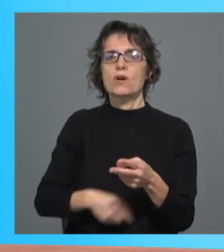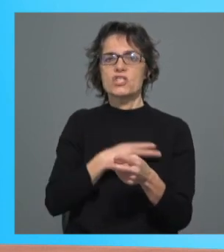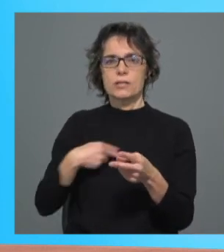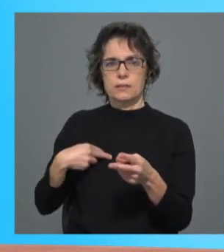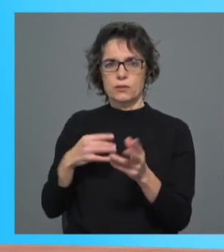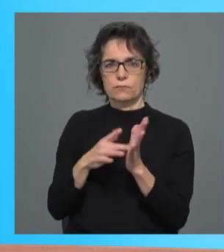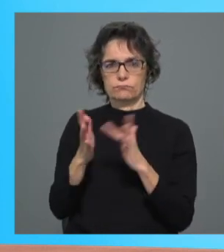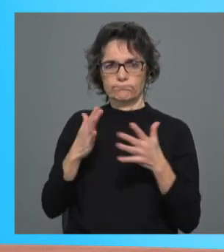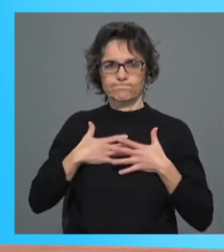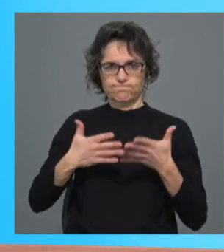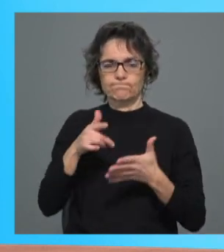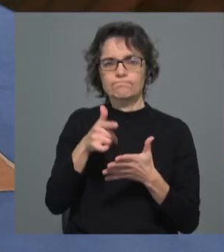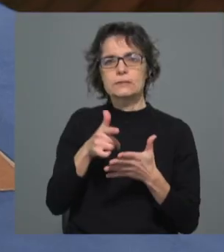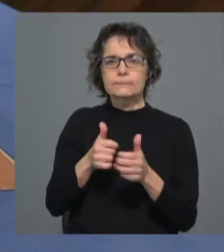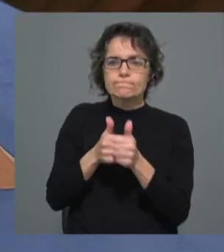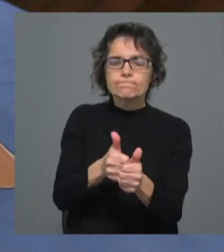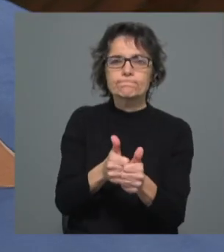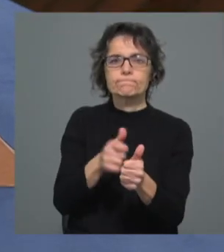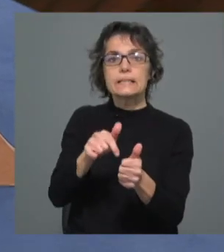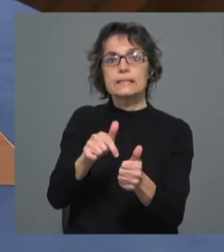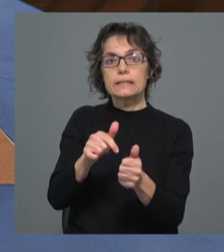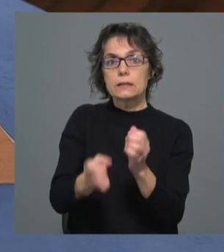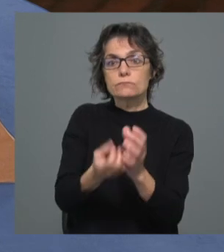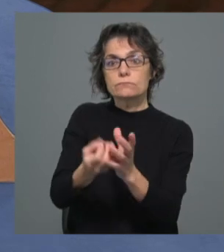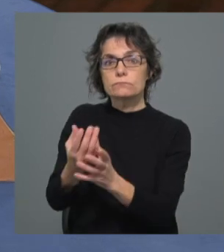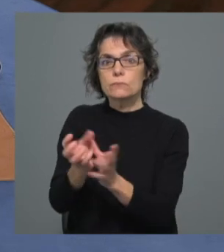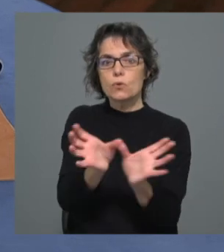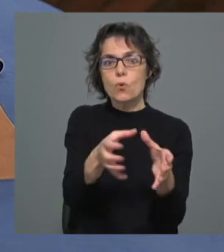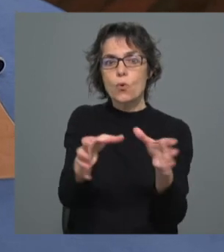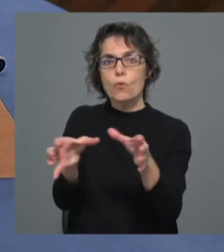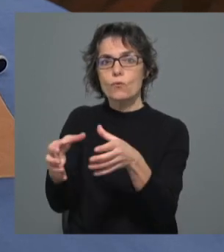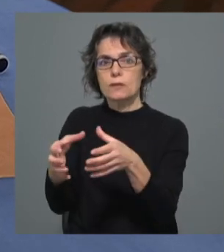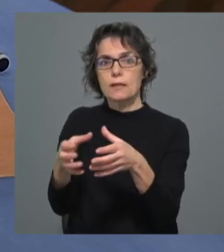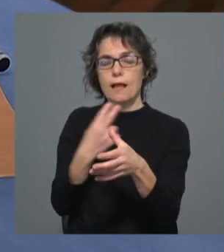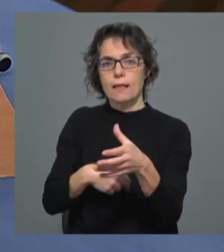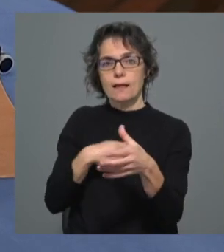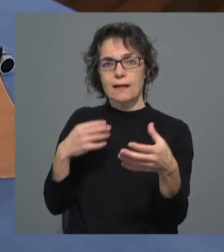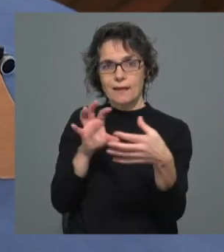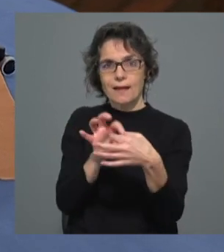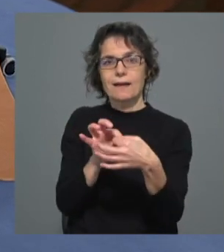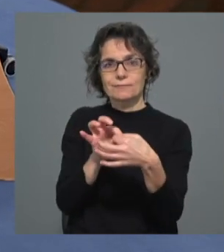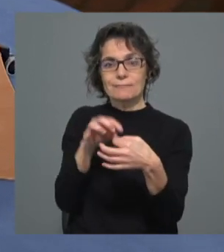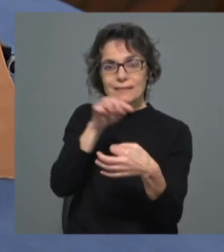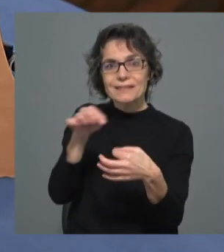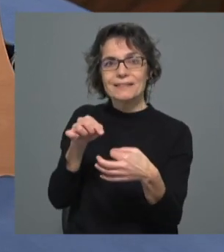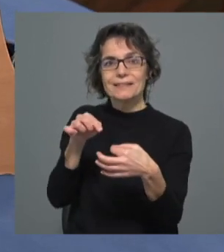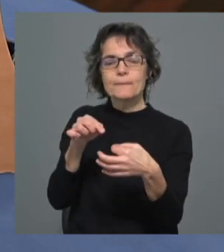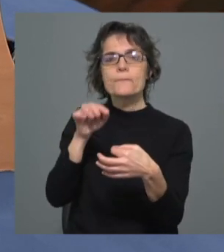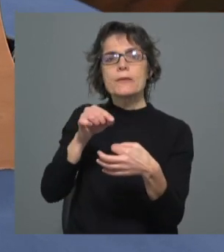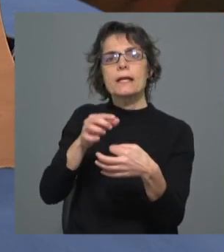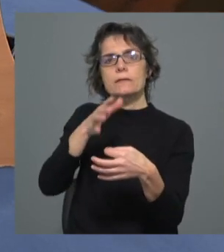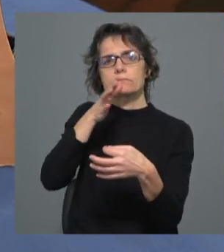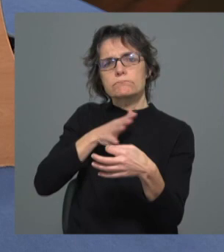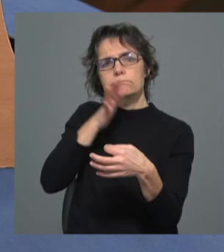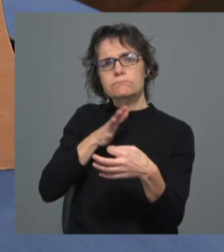De tal maneira que se formaram centenas de comunidades cristãs. Conta-se que, contaram-me os missionários